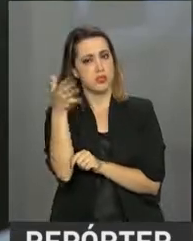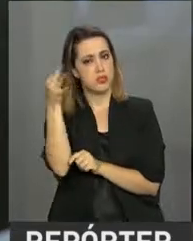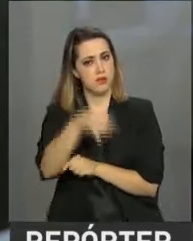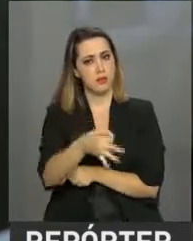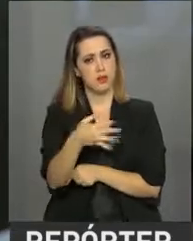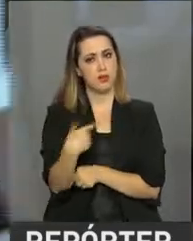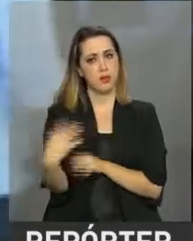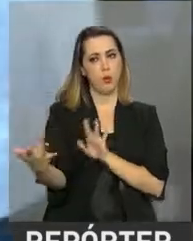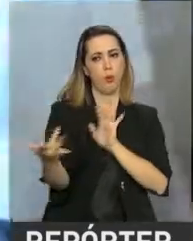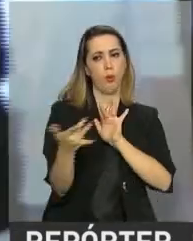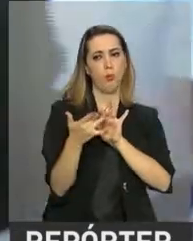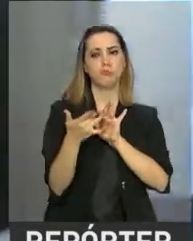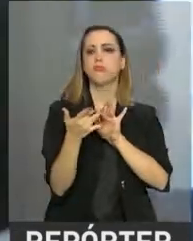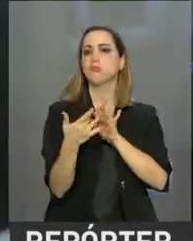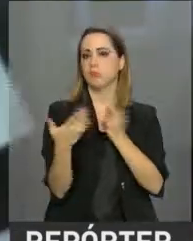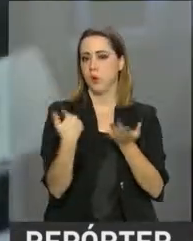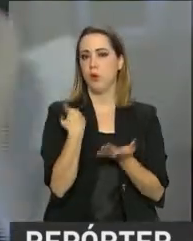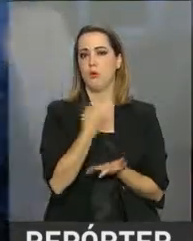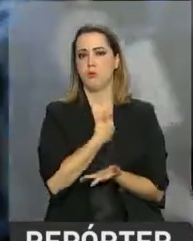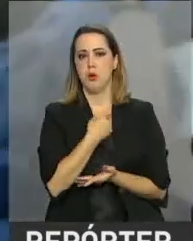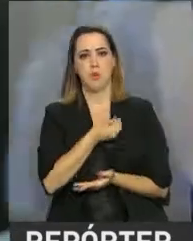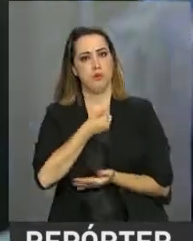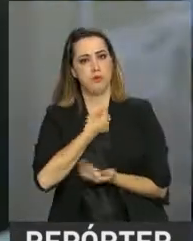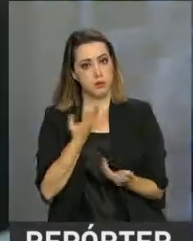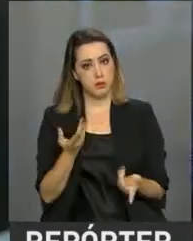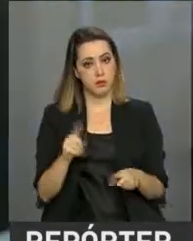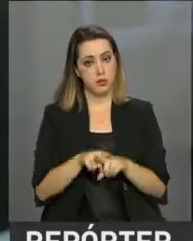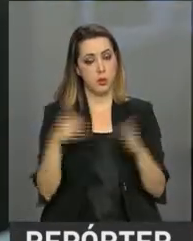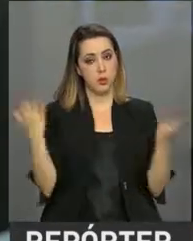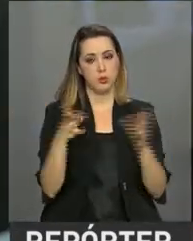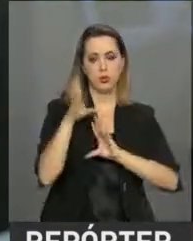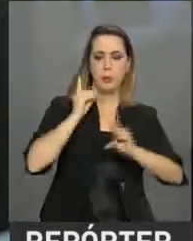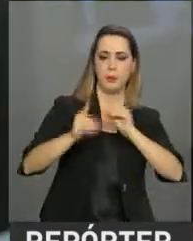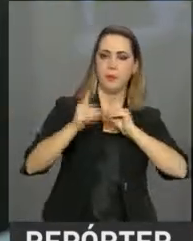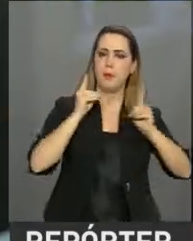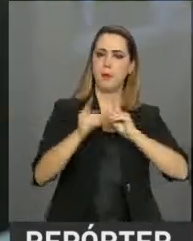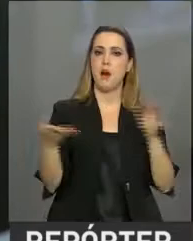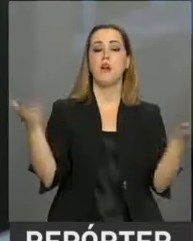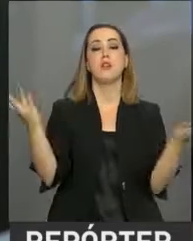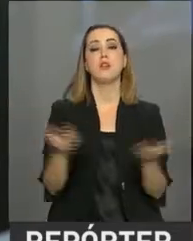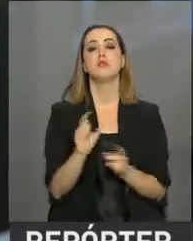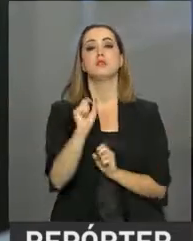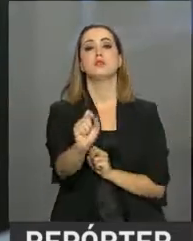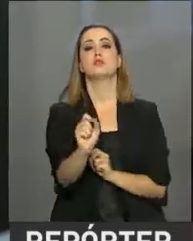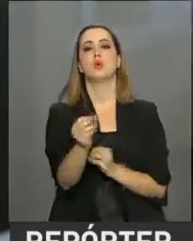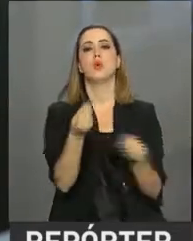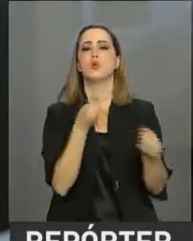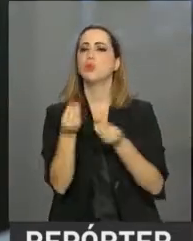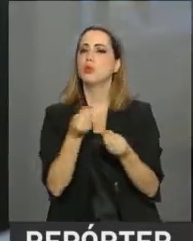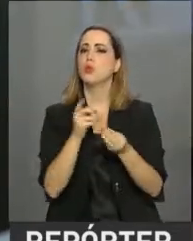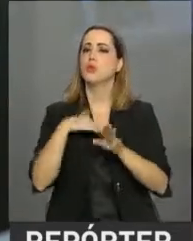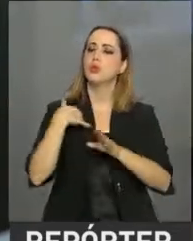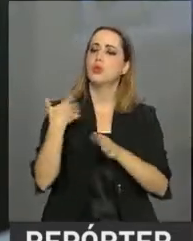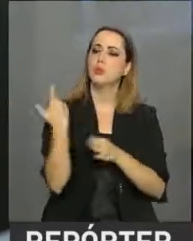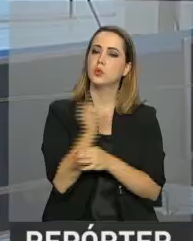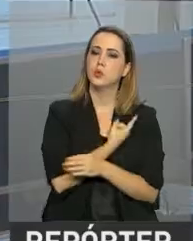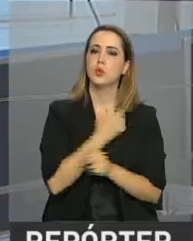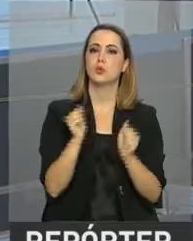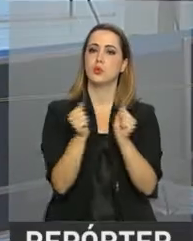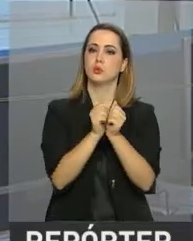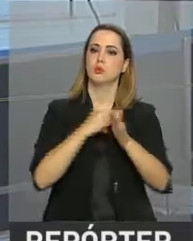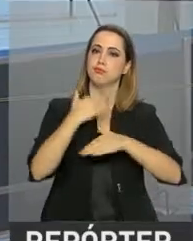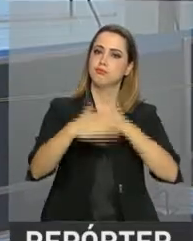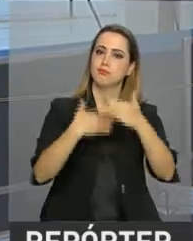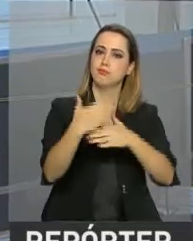a minha realidade hoje nós faremos o debate nesse sentido o sentido de como vamos caminhar agora